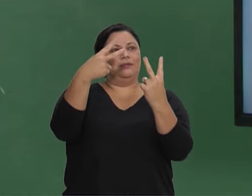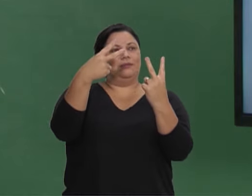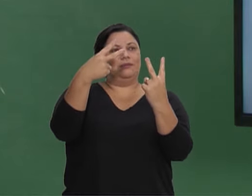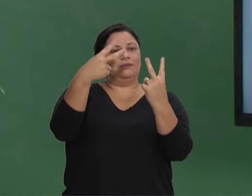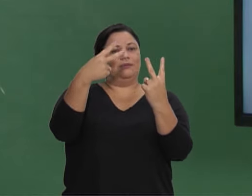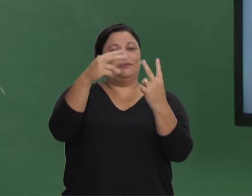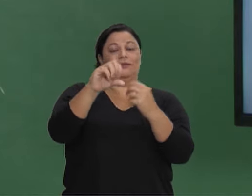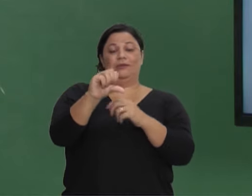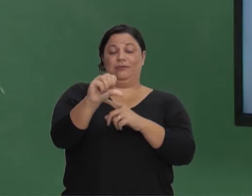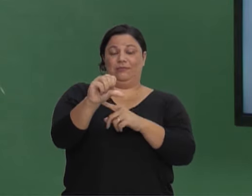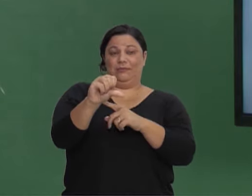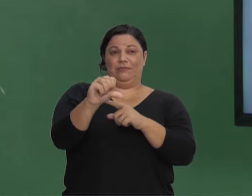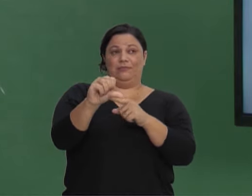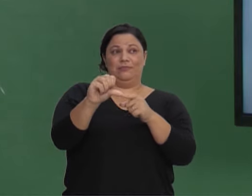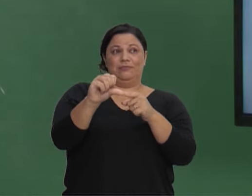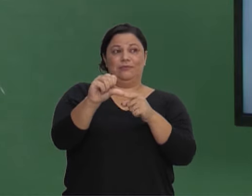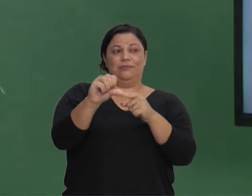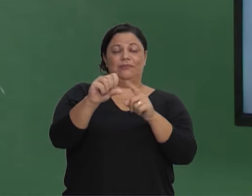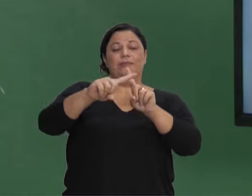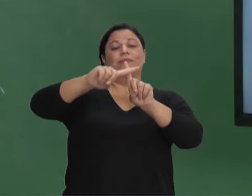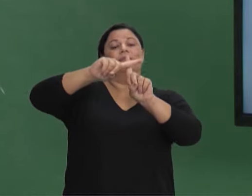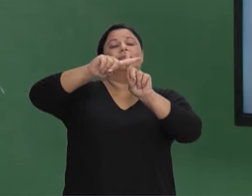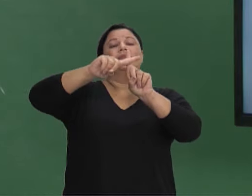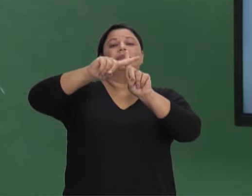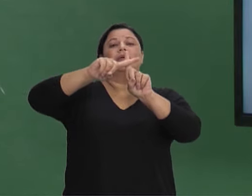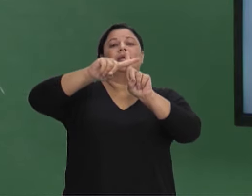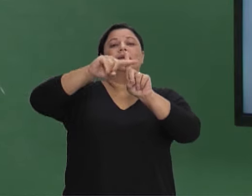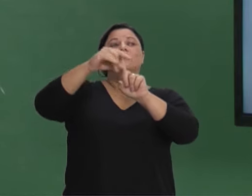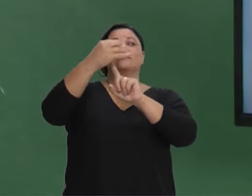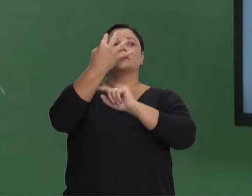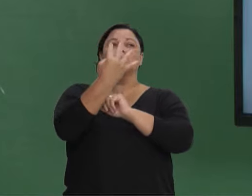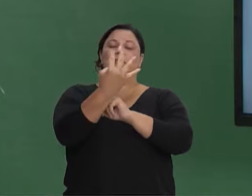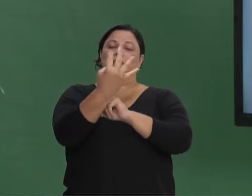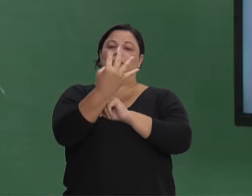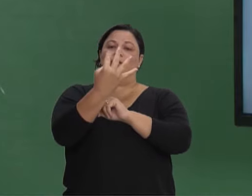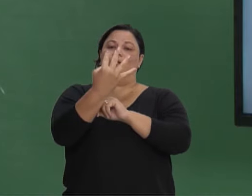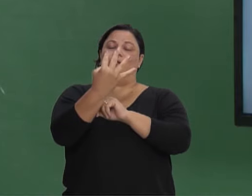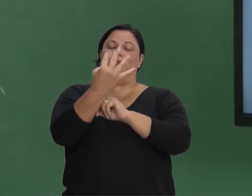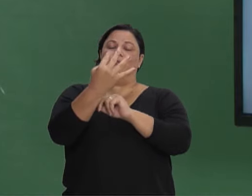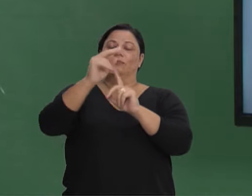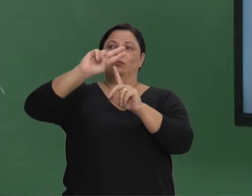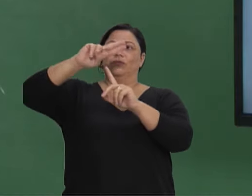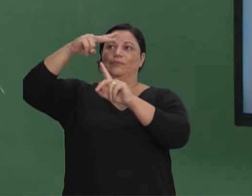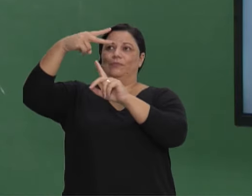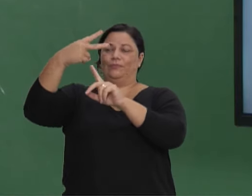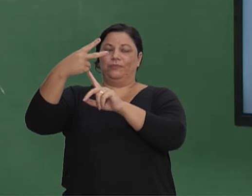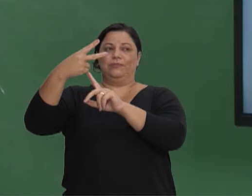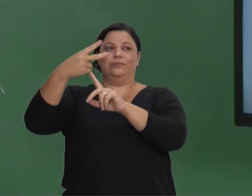9, mais 4 ao quadrado, 16.